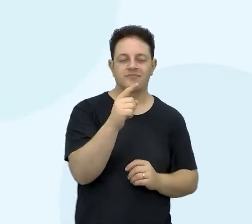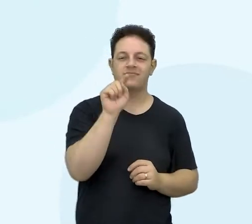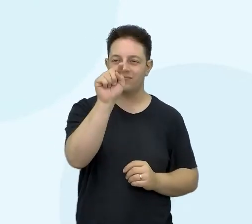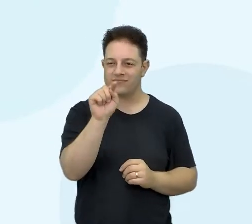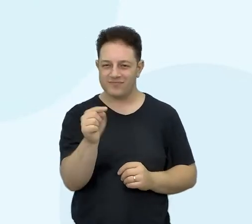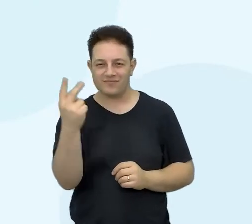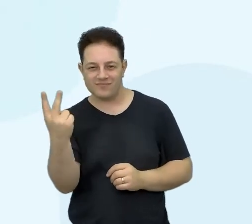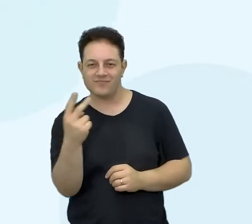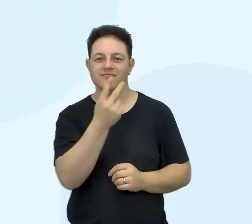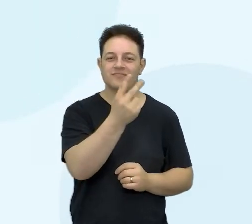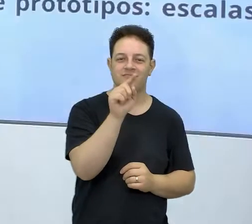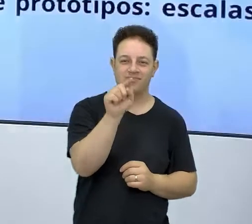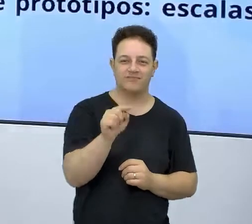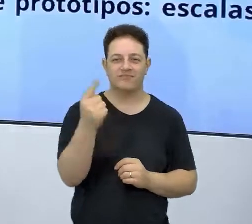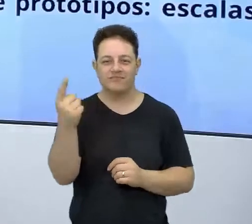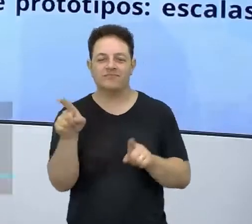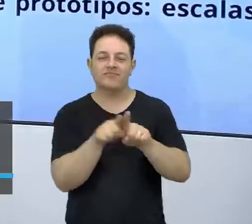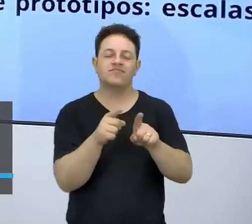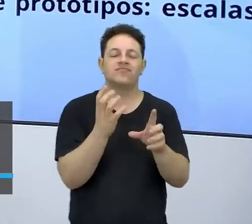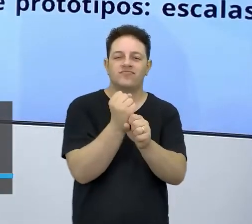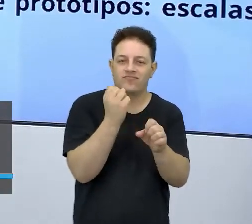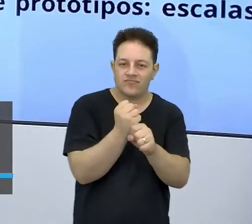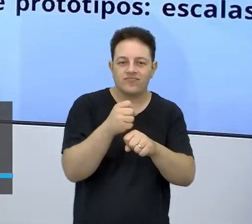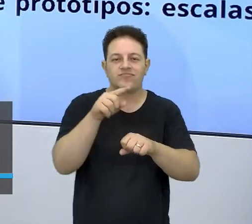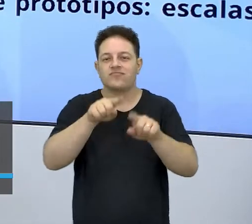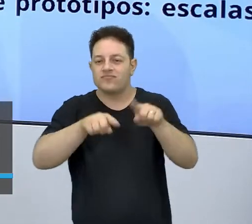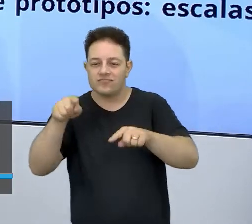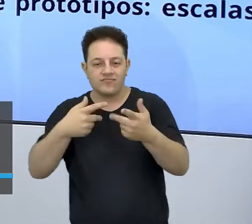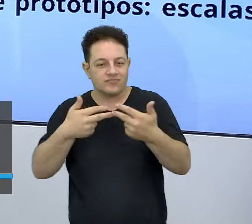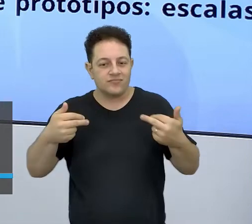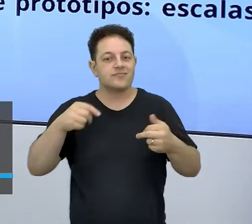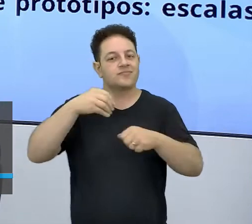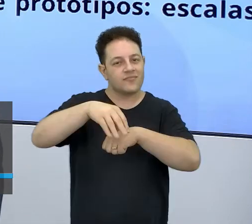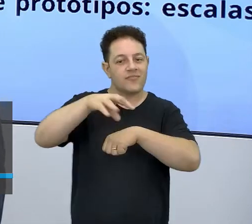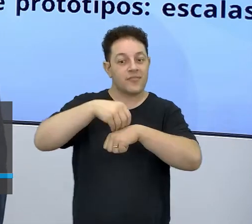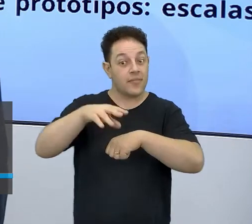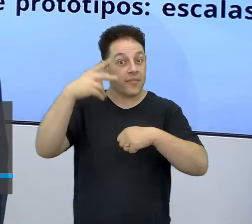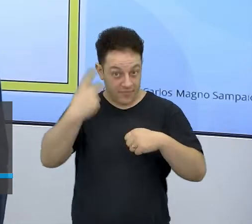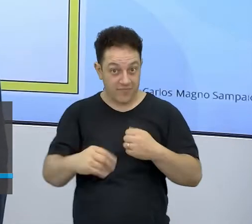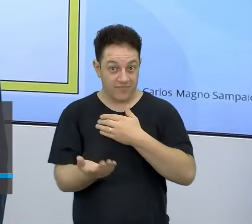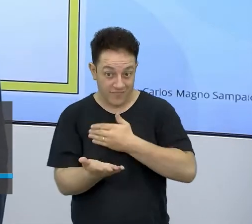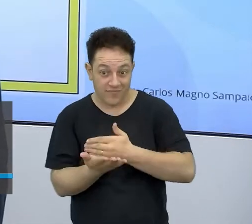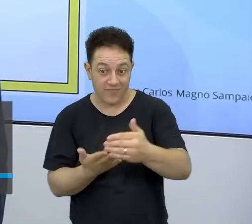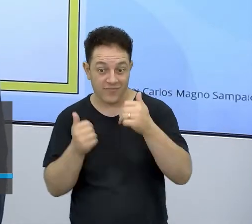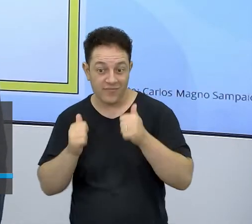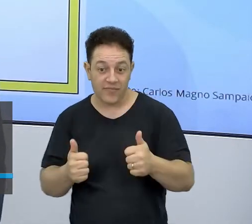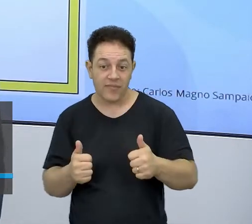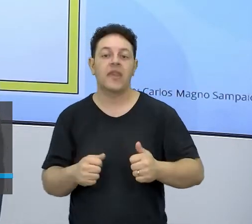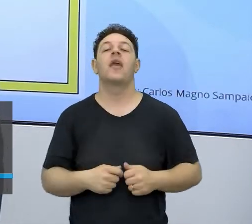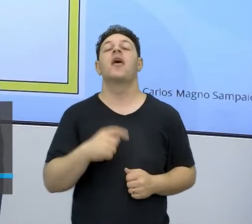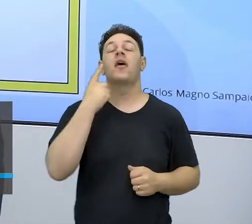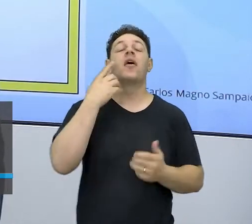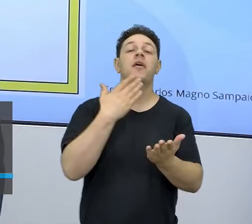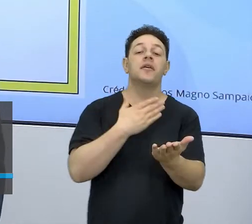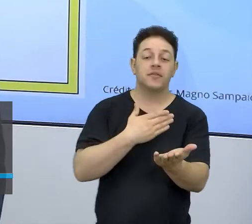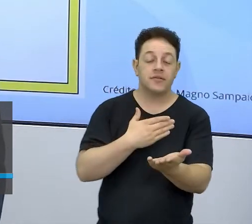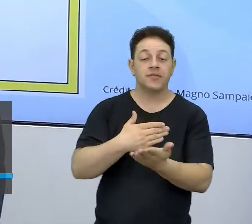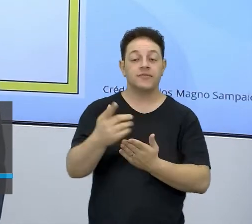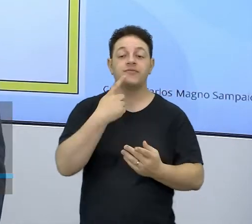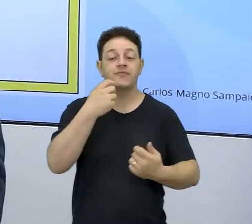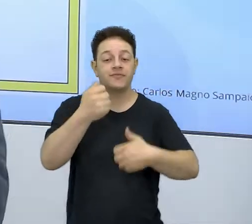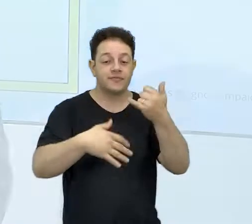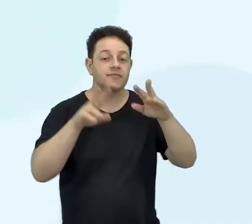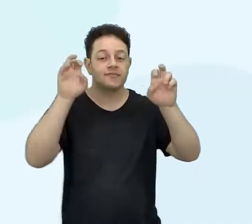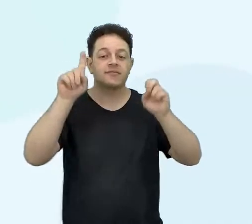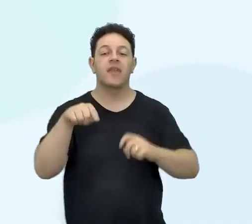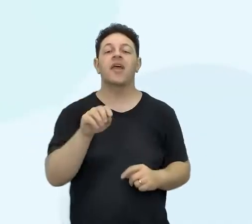considerar, dentre outros detalhes que aqui nós vamos trazer. Vamos começar então? Vamos começar, para começo de conversa, falando sobre a